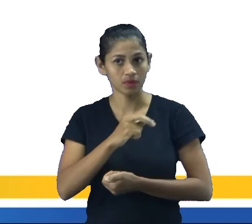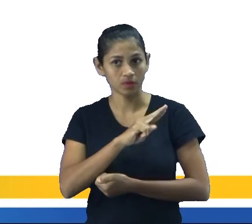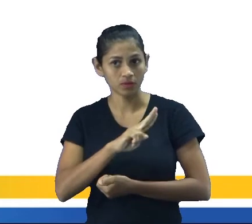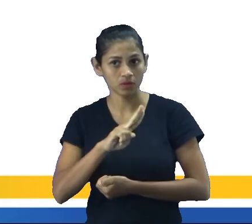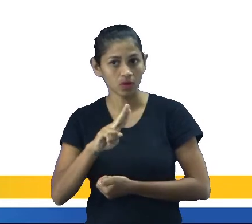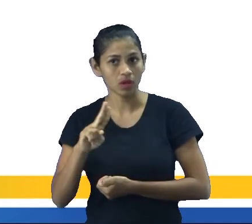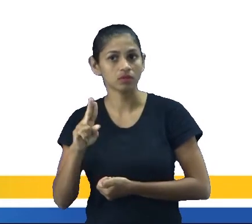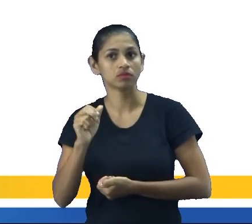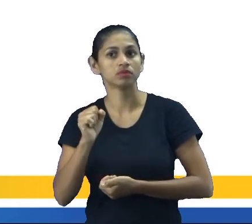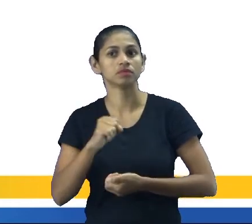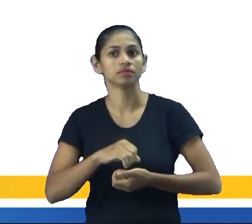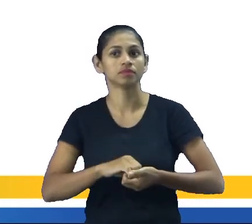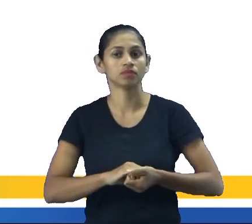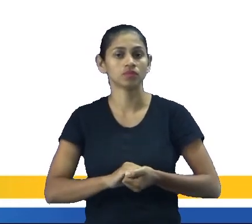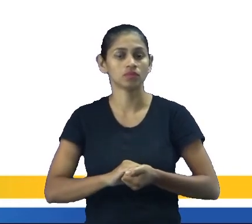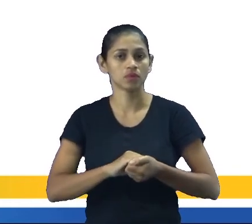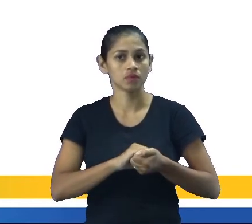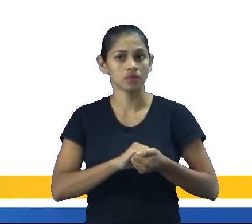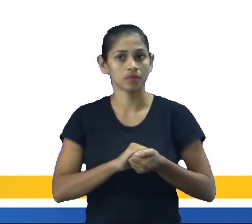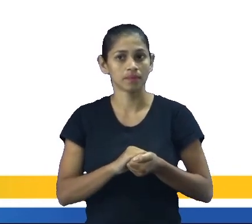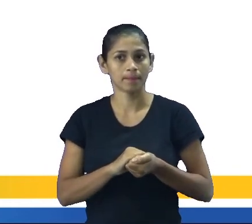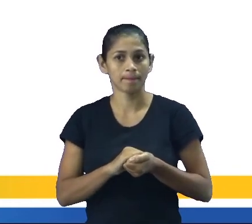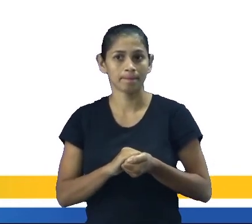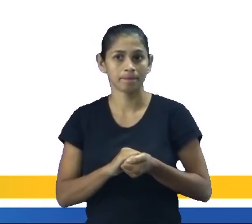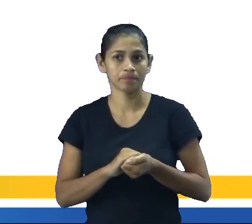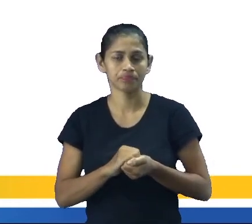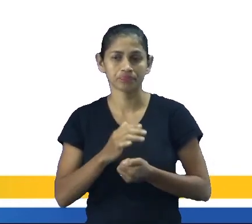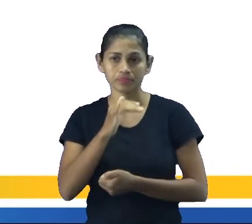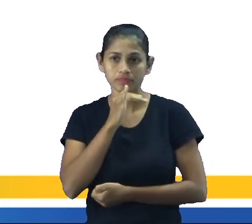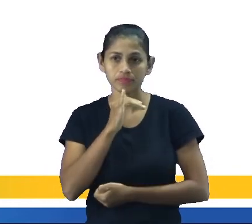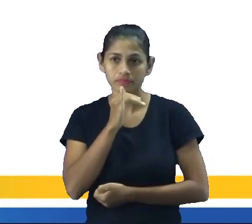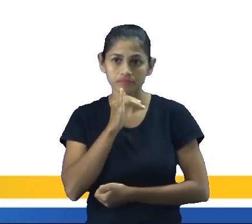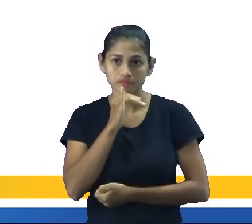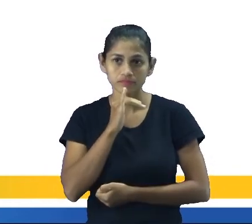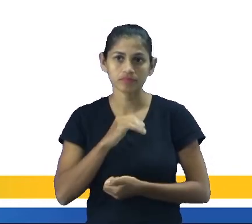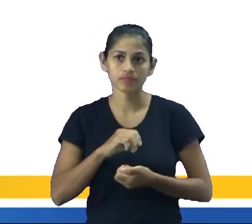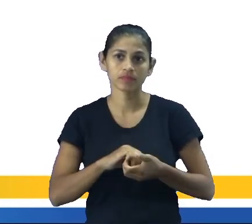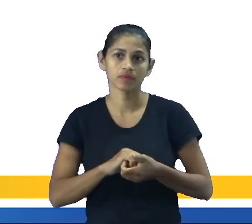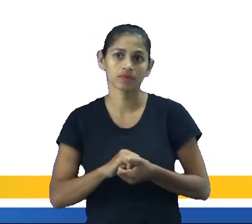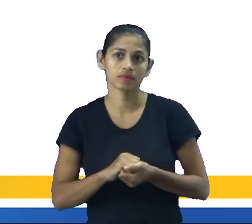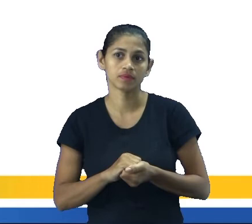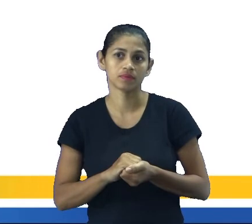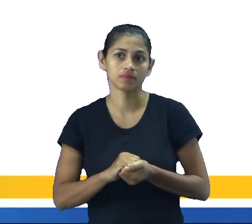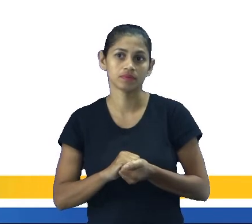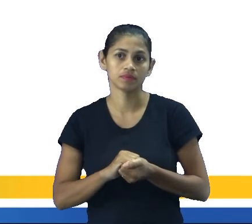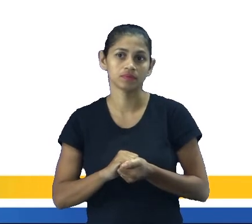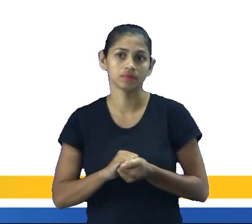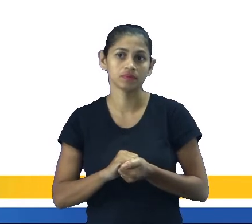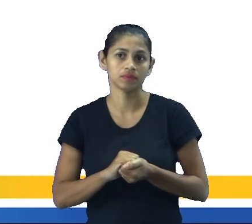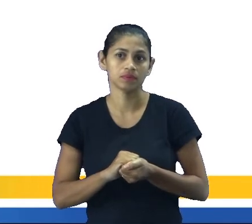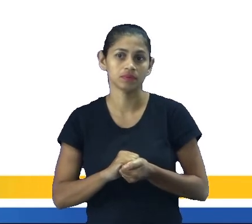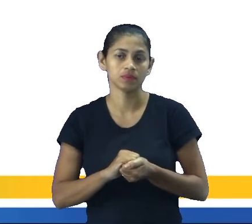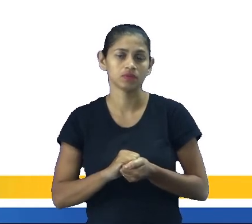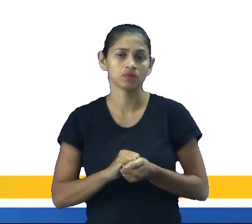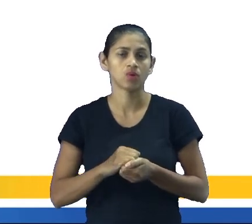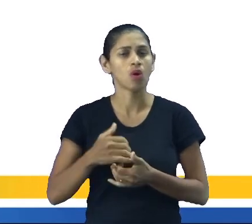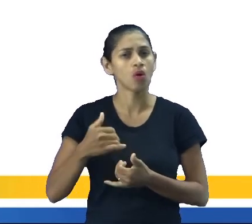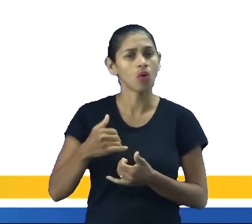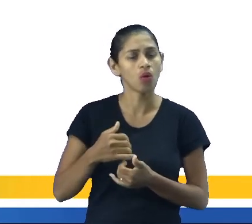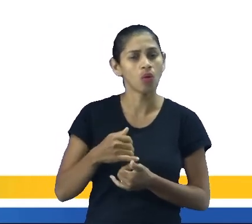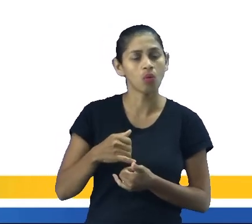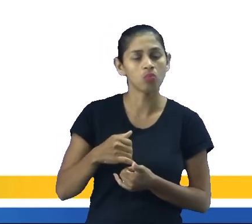é essa função aqui. Um exemplo ali são os tensoativos, né, que são utilizados ali em detergentes